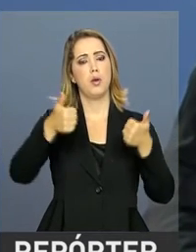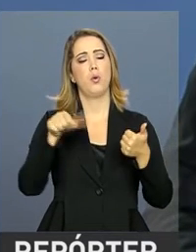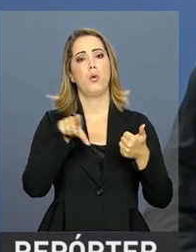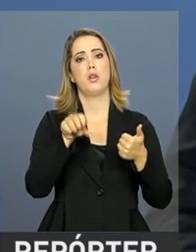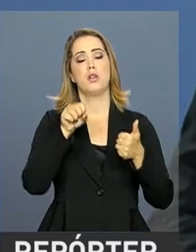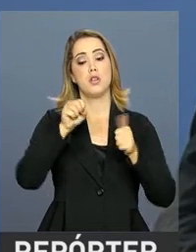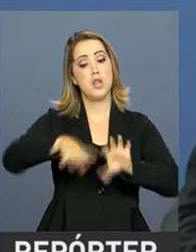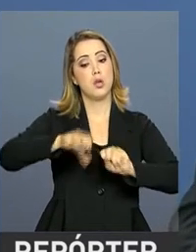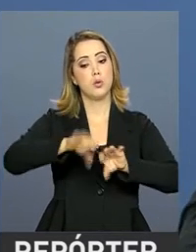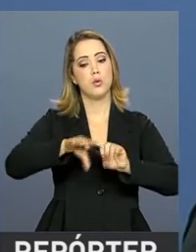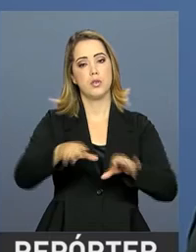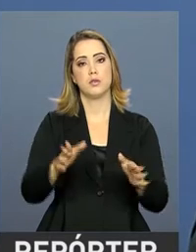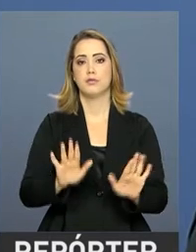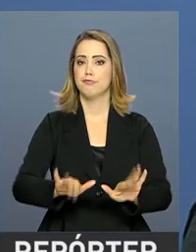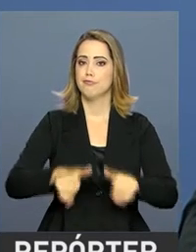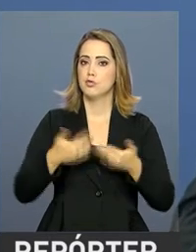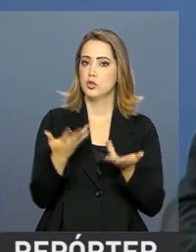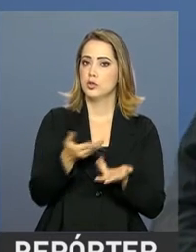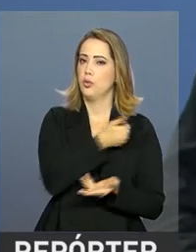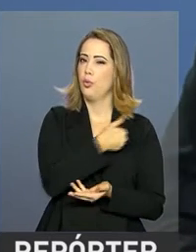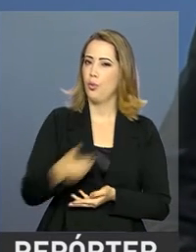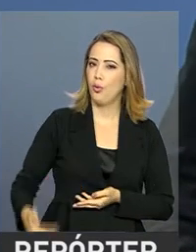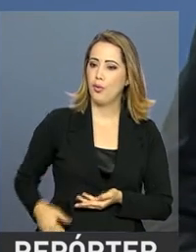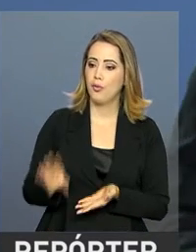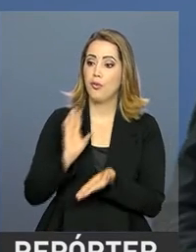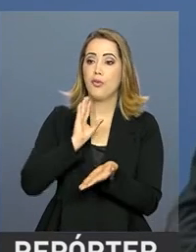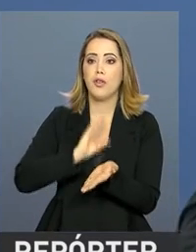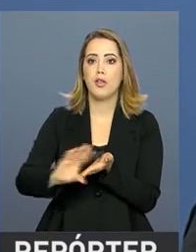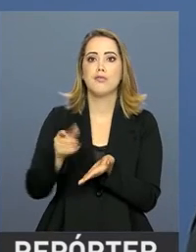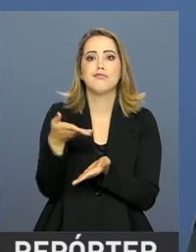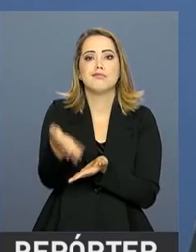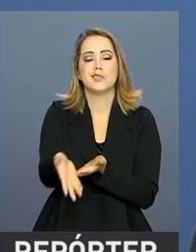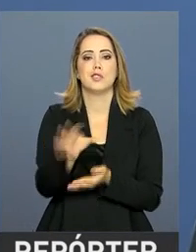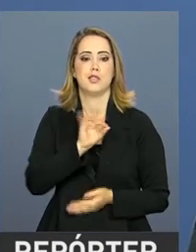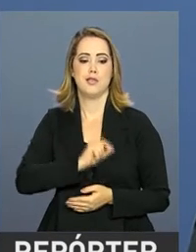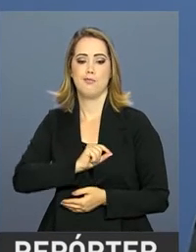um reajuste do piso acima da inflação de